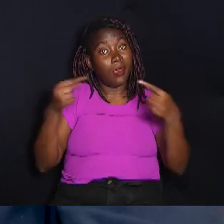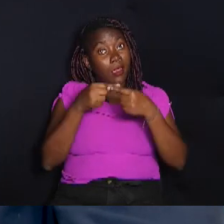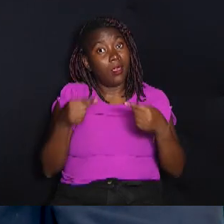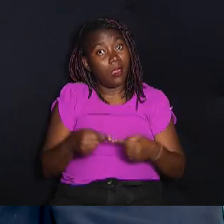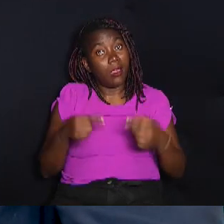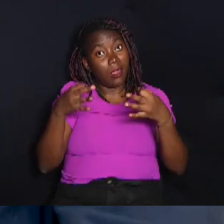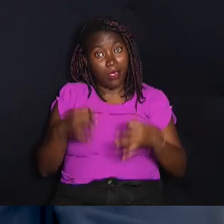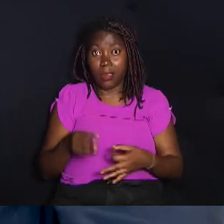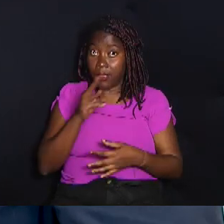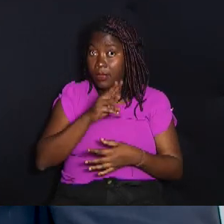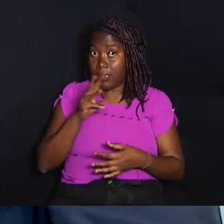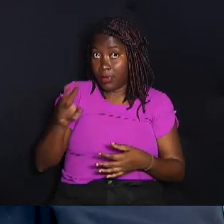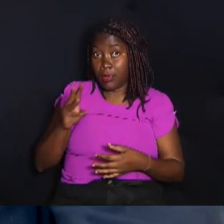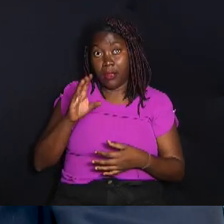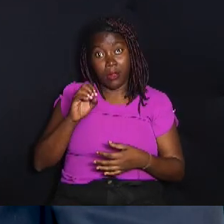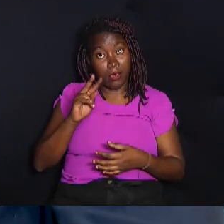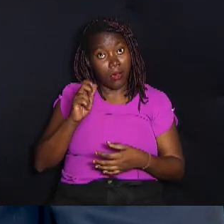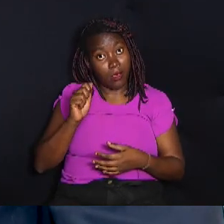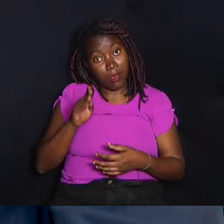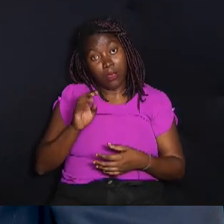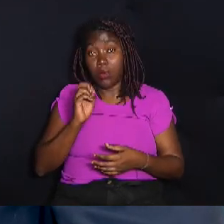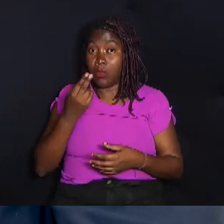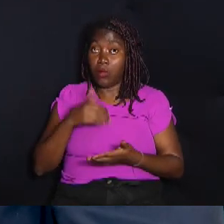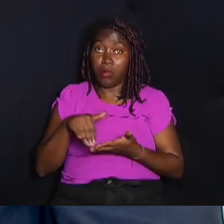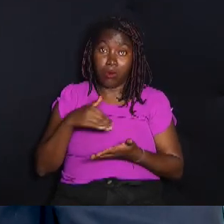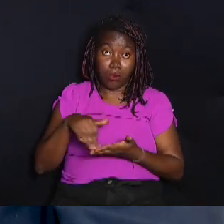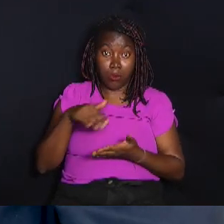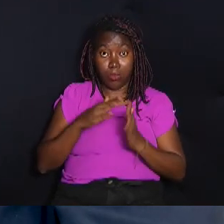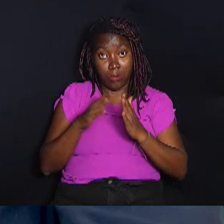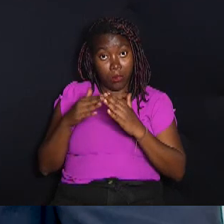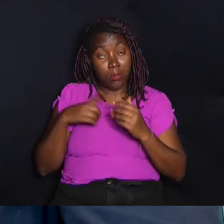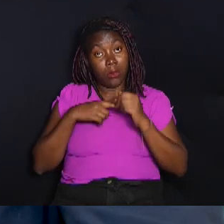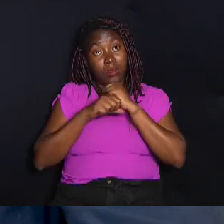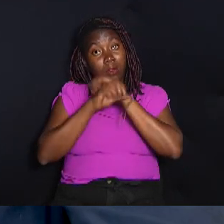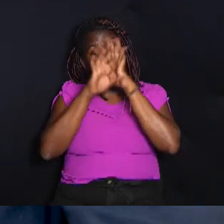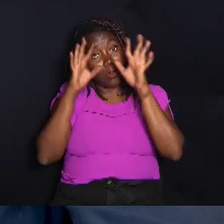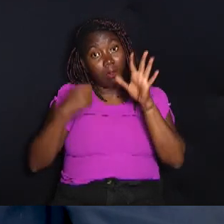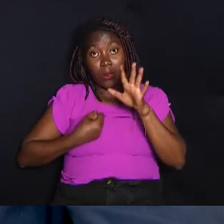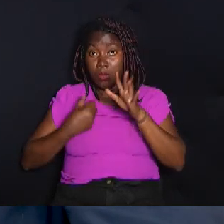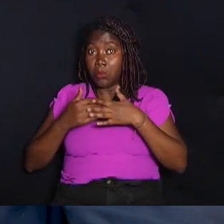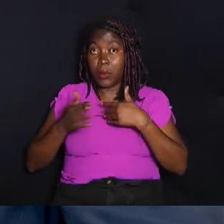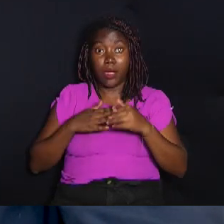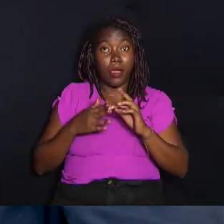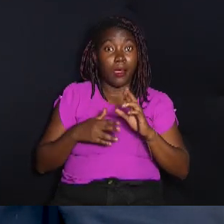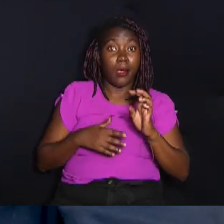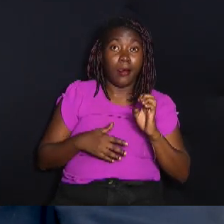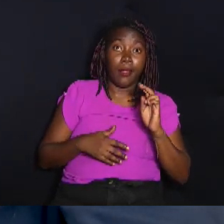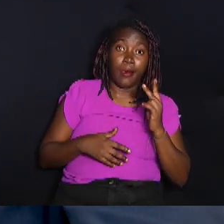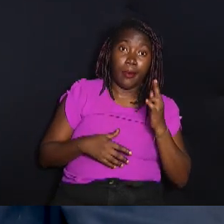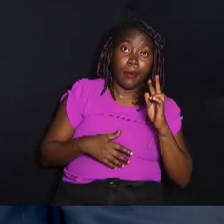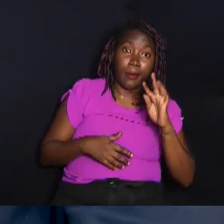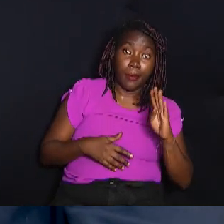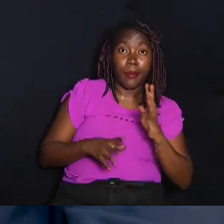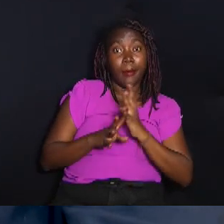ideal né no site da cab ou da Secretaria de Habitação que você tenha a transparência dos números seja da reurb seja